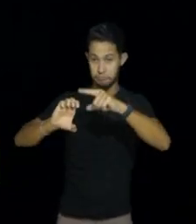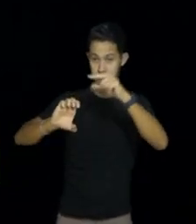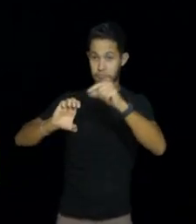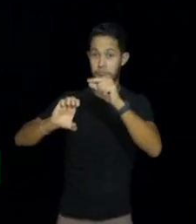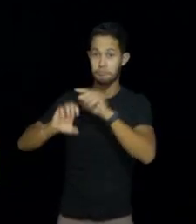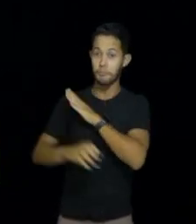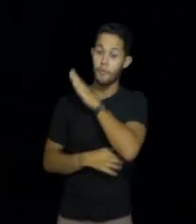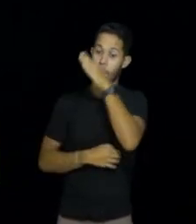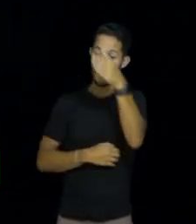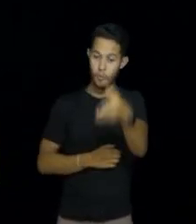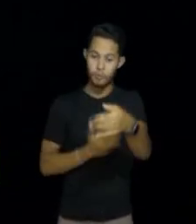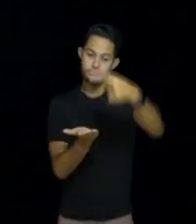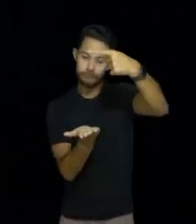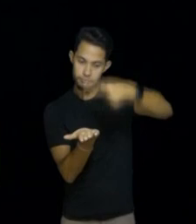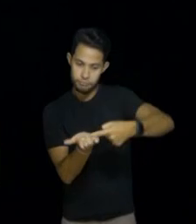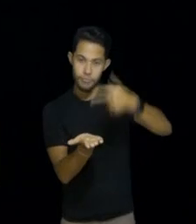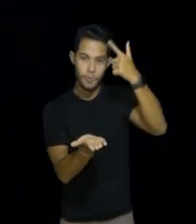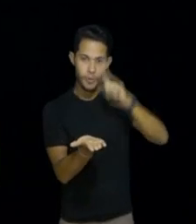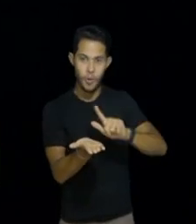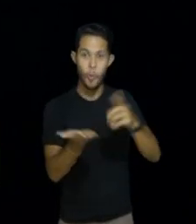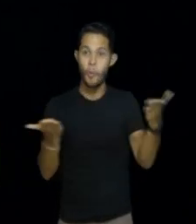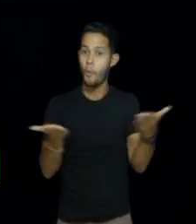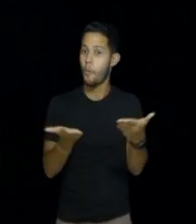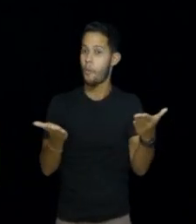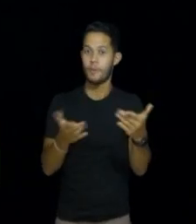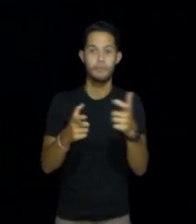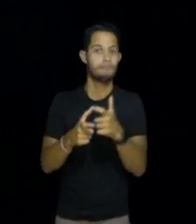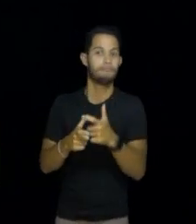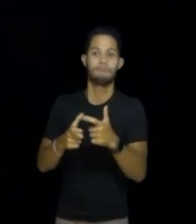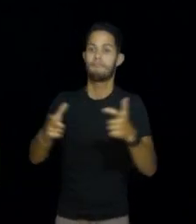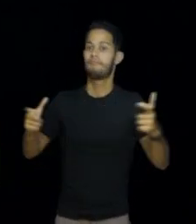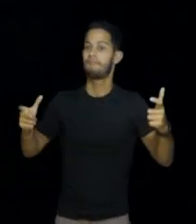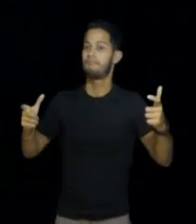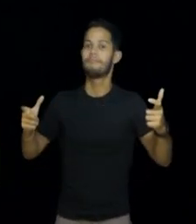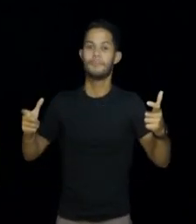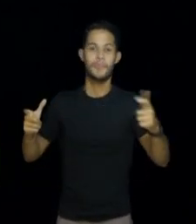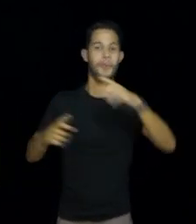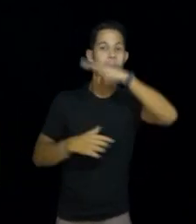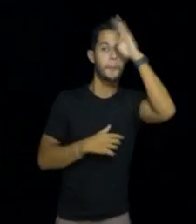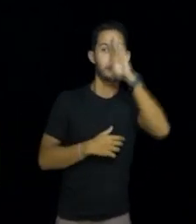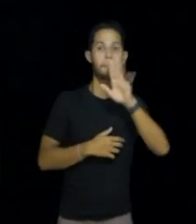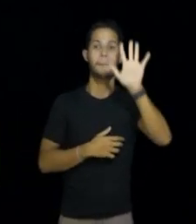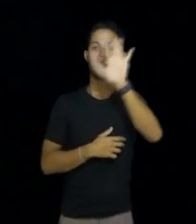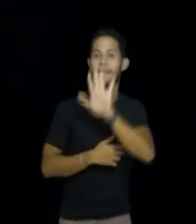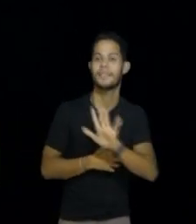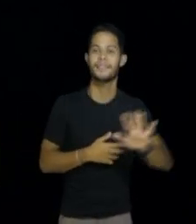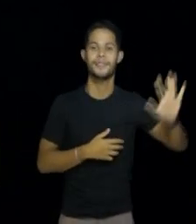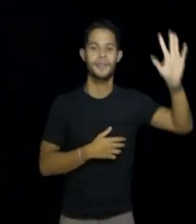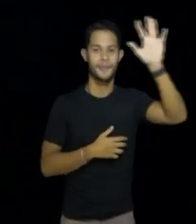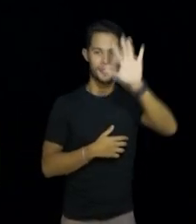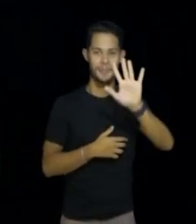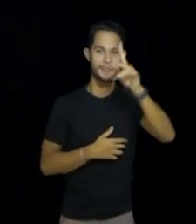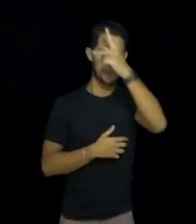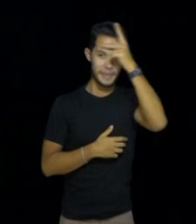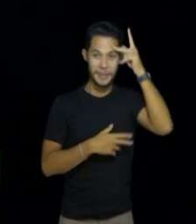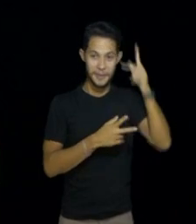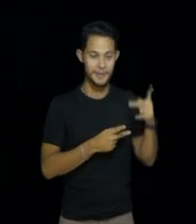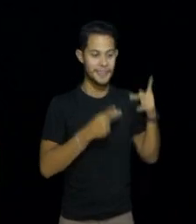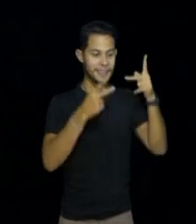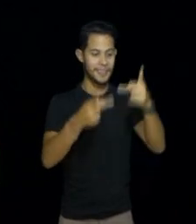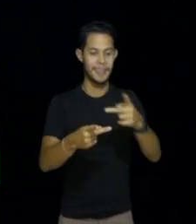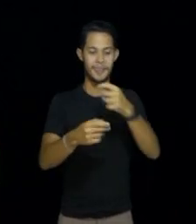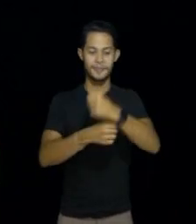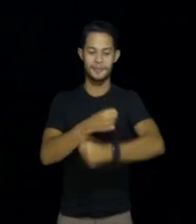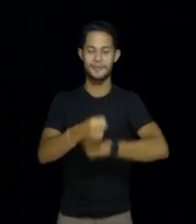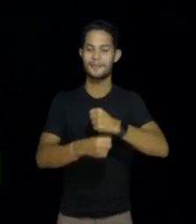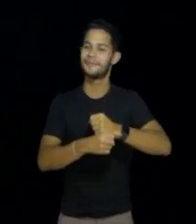hoje temos uma das maiores concentrações de atrativos turísticos do Brasil, para ser visitado o ano inteiro.